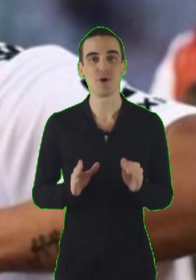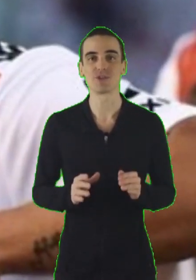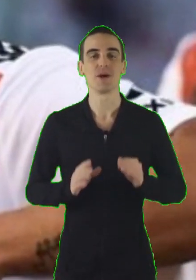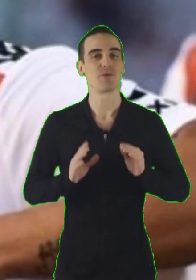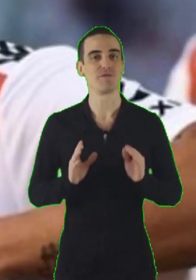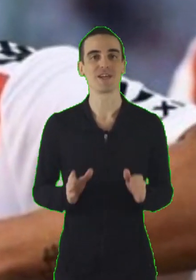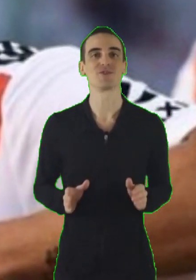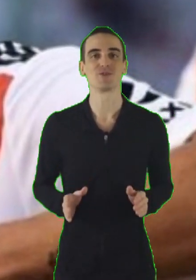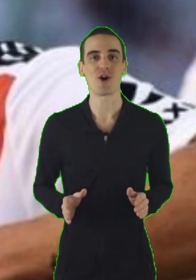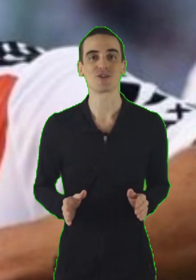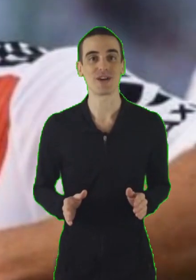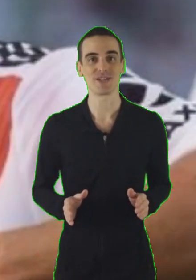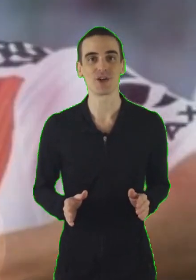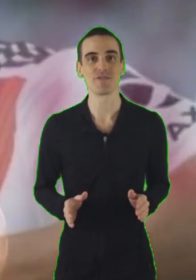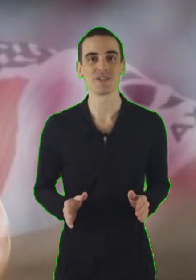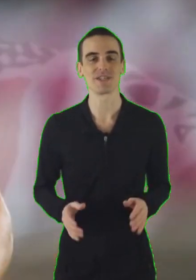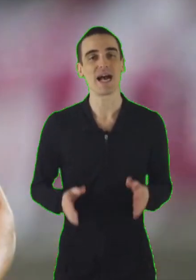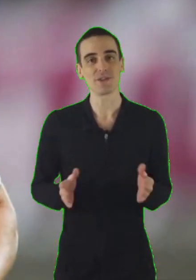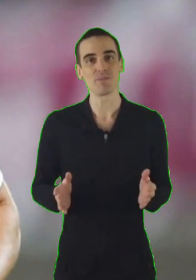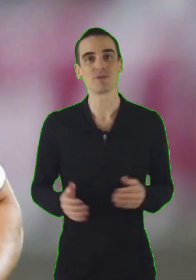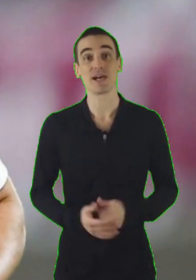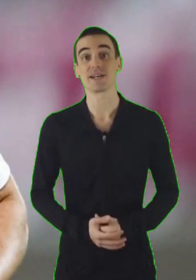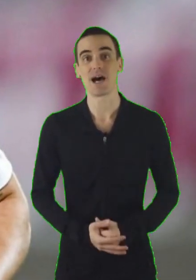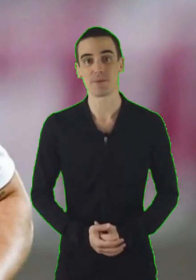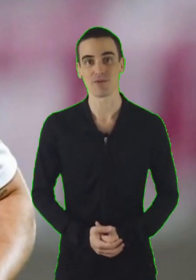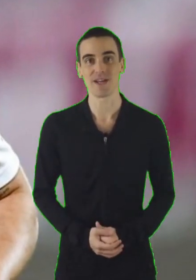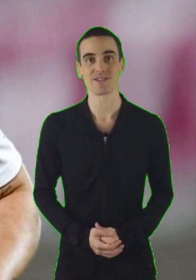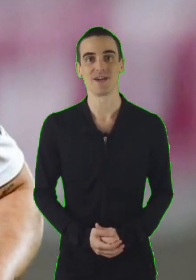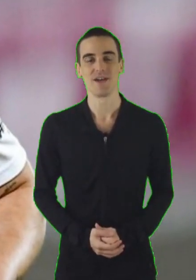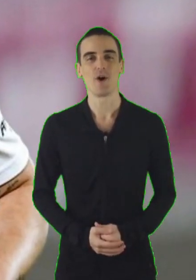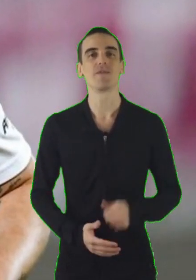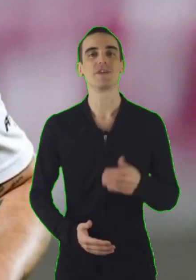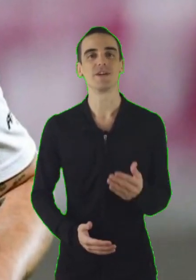aquisição de Juan Quintero ou não? Deixe sua opinião nos comentários.